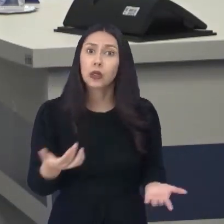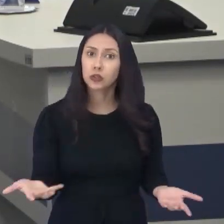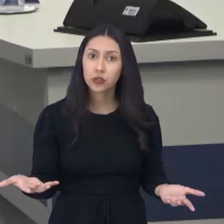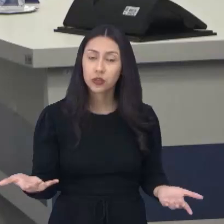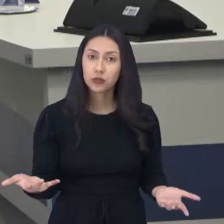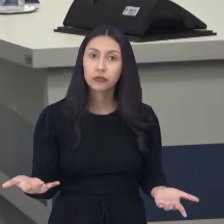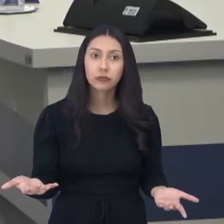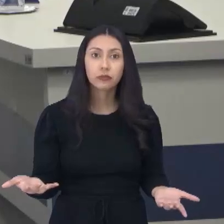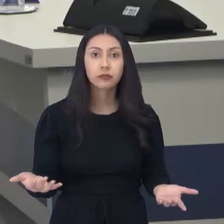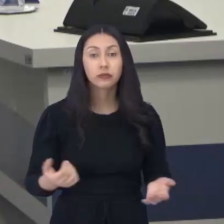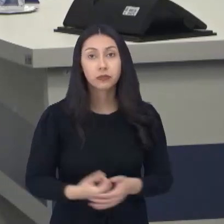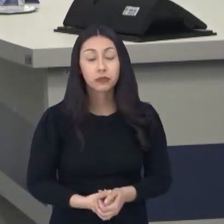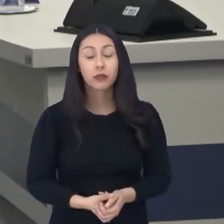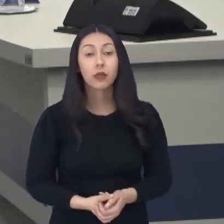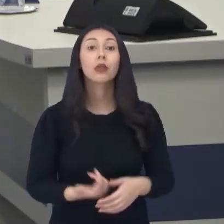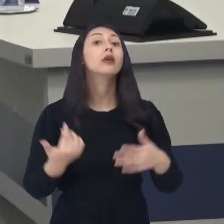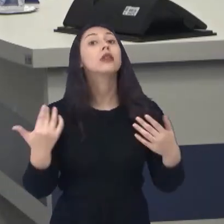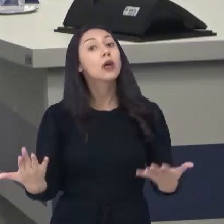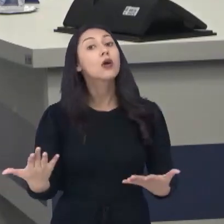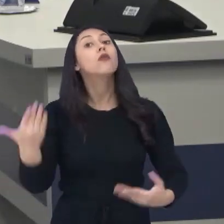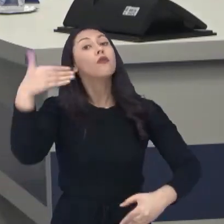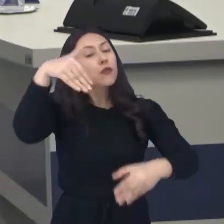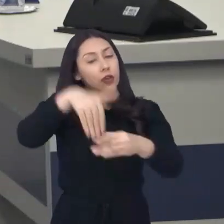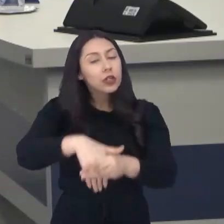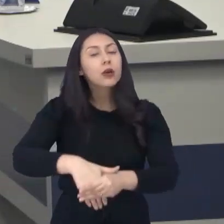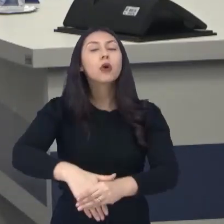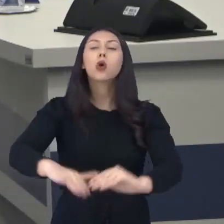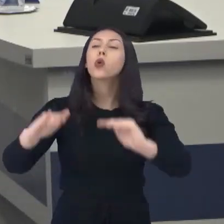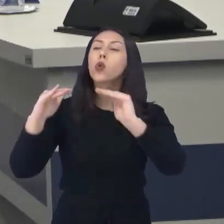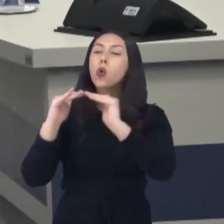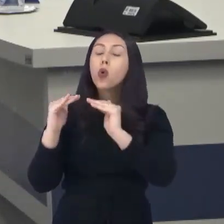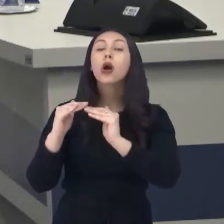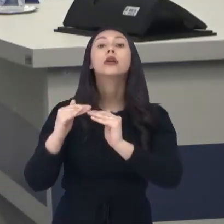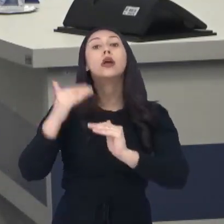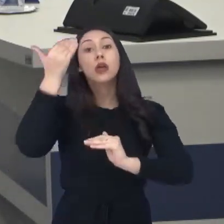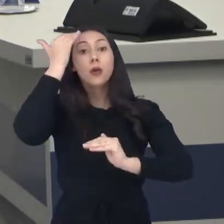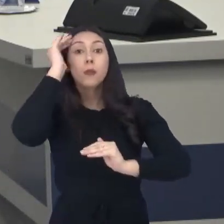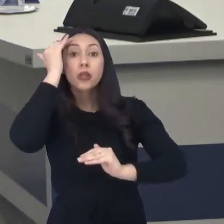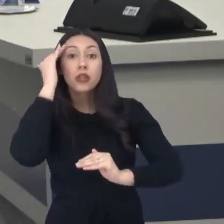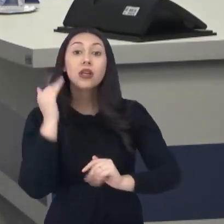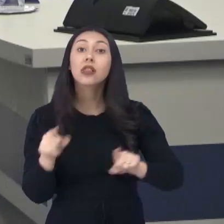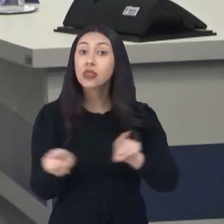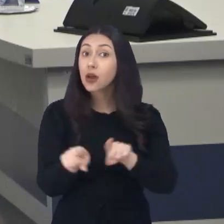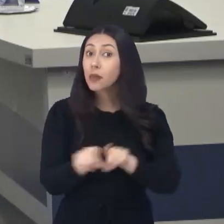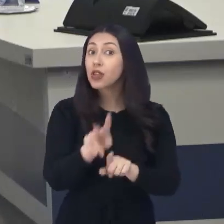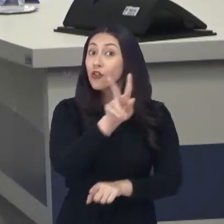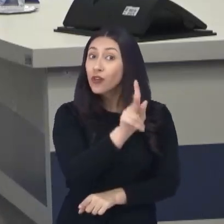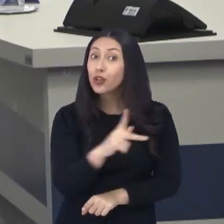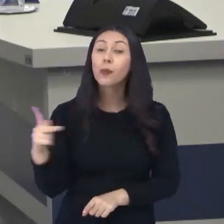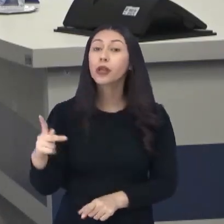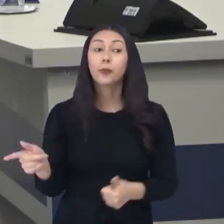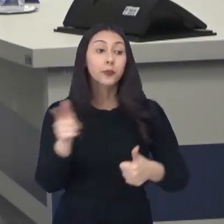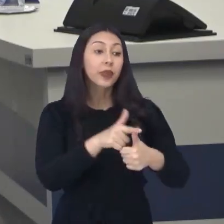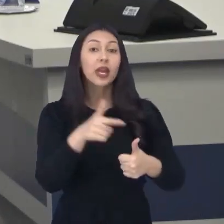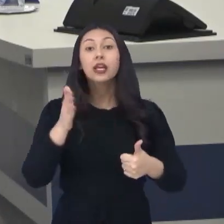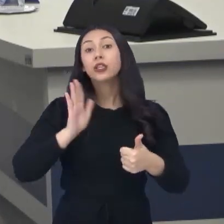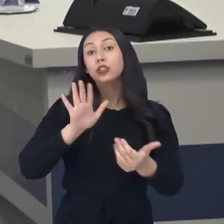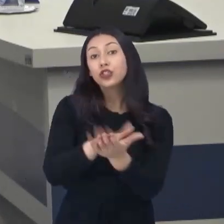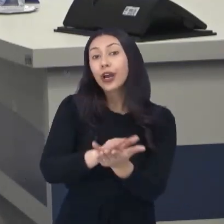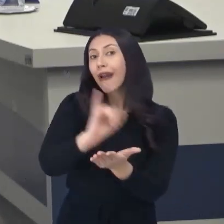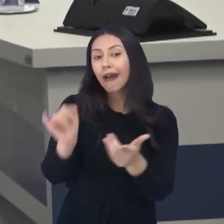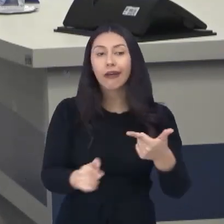Então, votaremos favorável, por entender também que aqui no Vale, Jacareí,